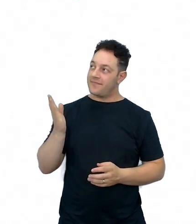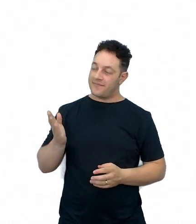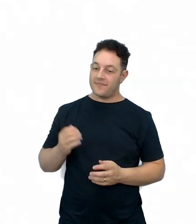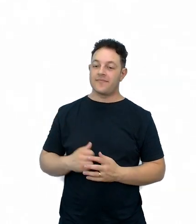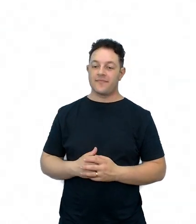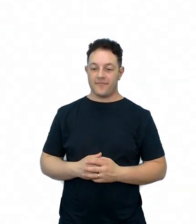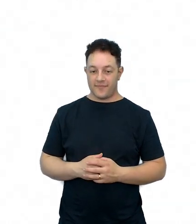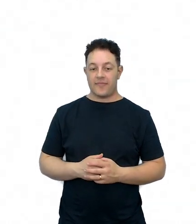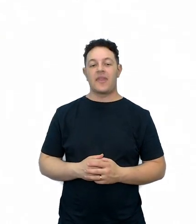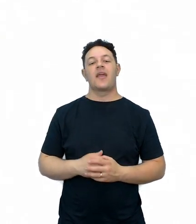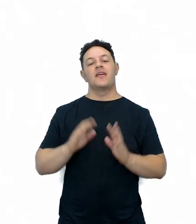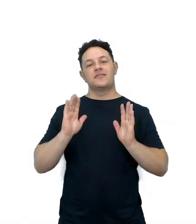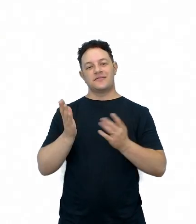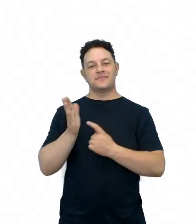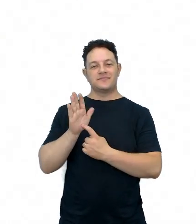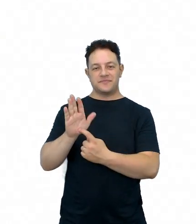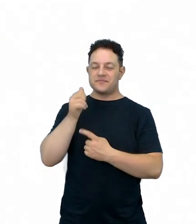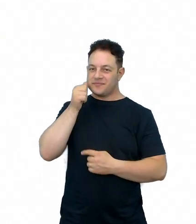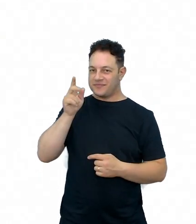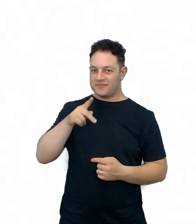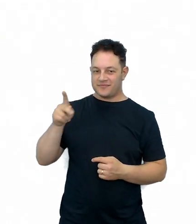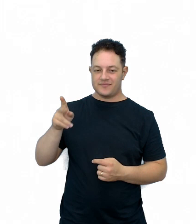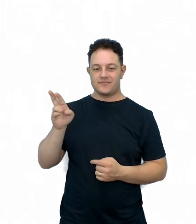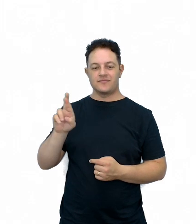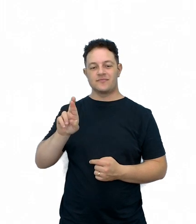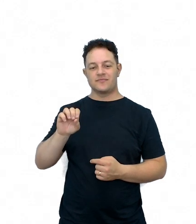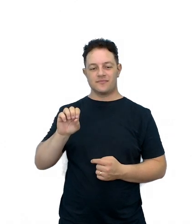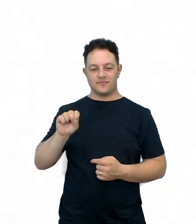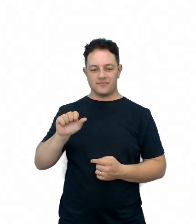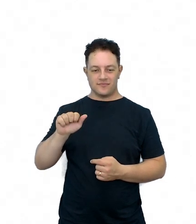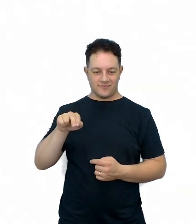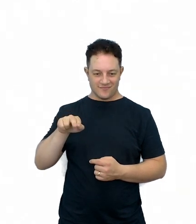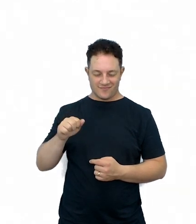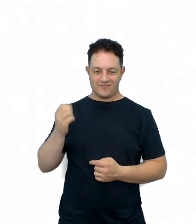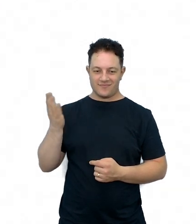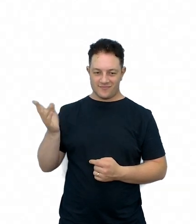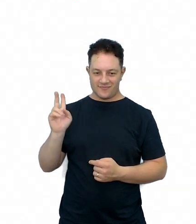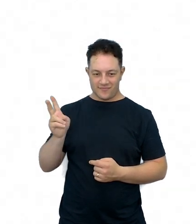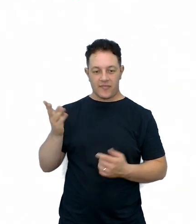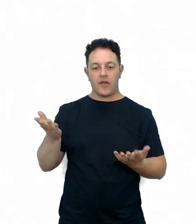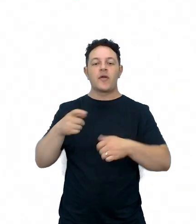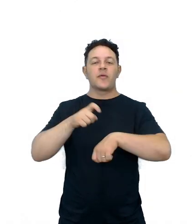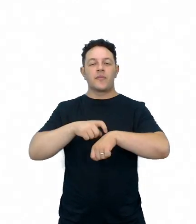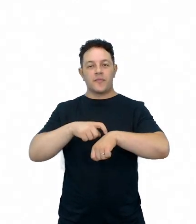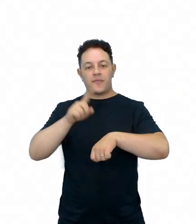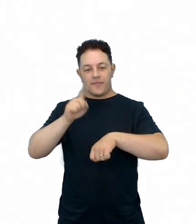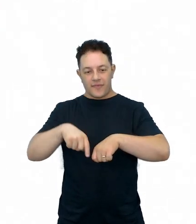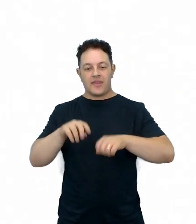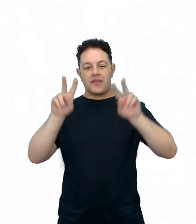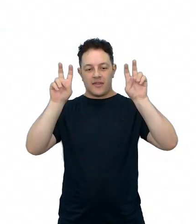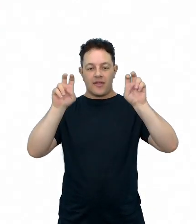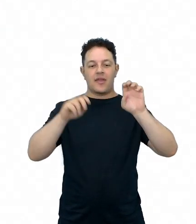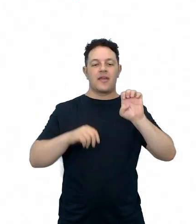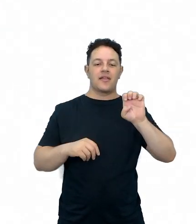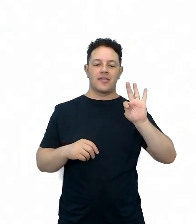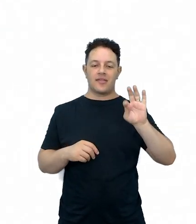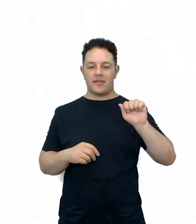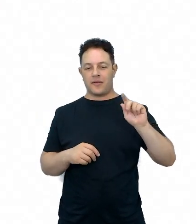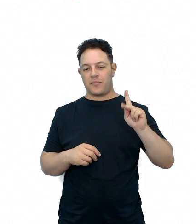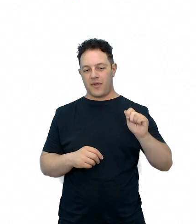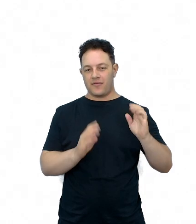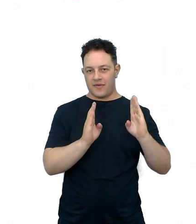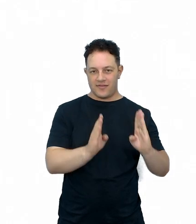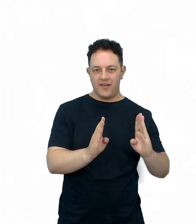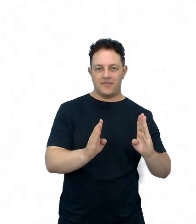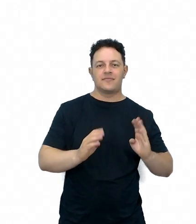Como já me apresentei, nós estamos aqui, então, nesse momento de etapa, onde eu estou conversando com